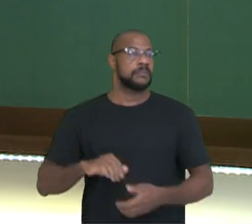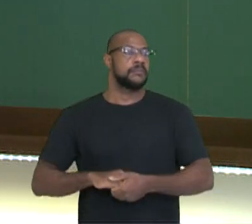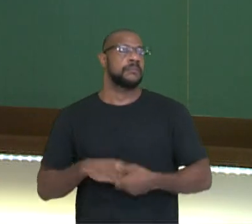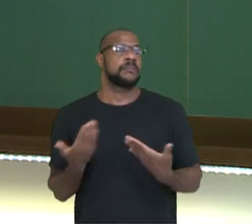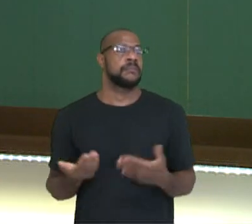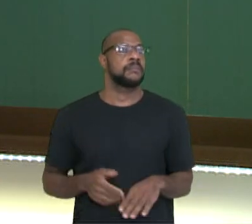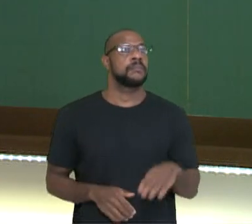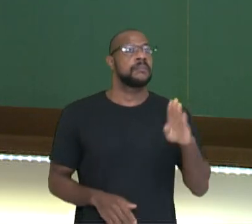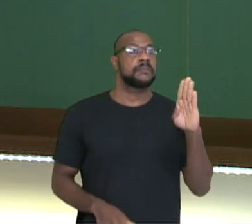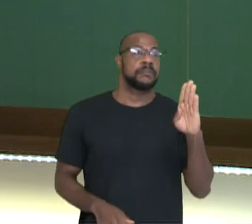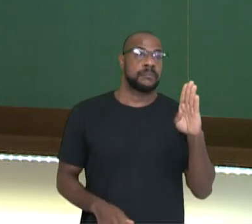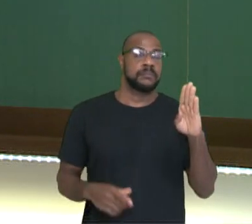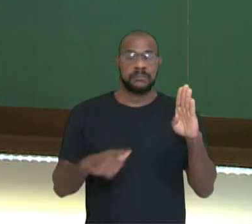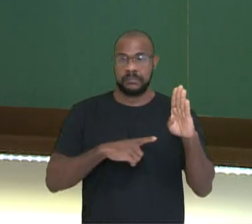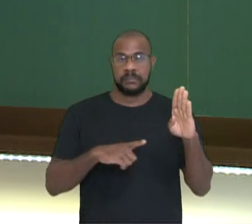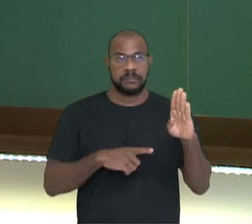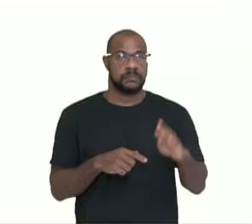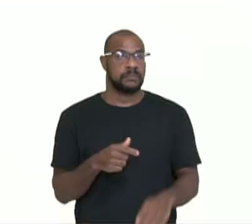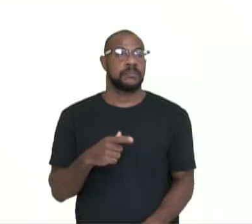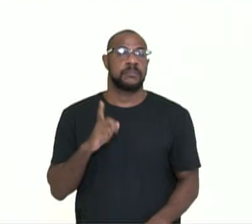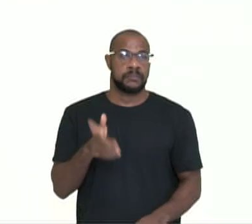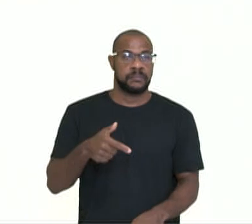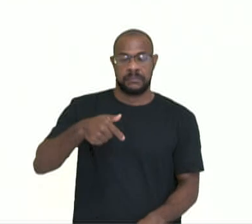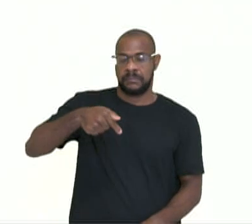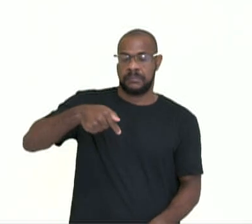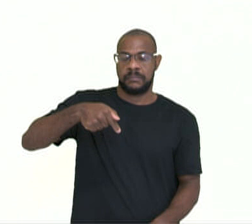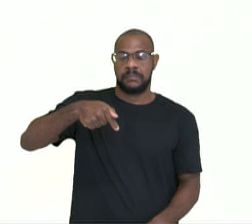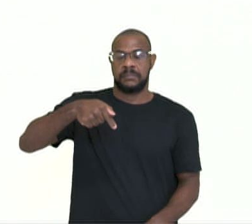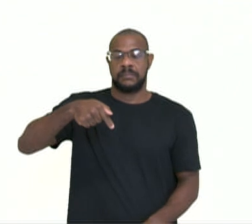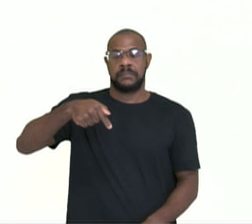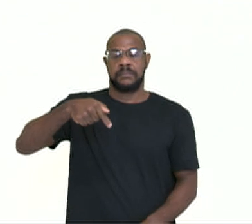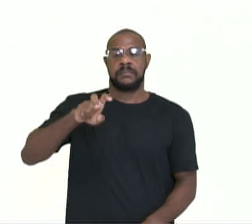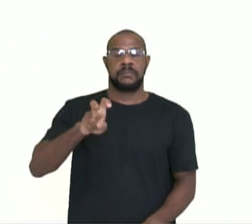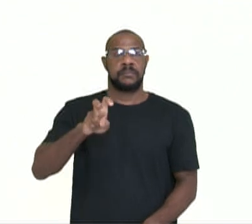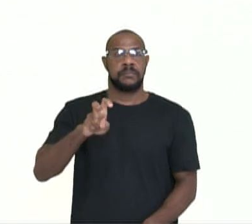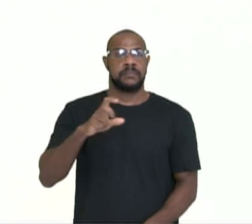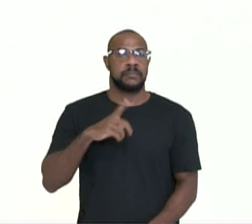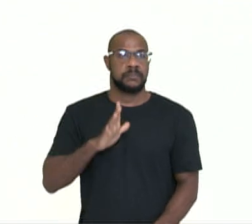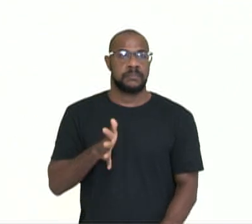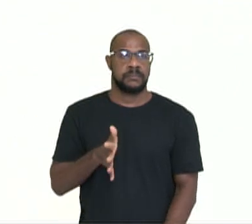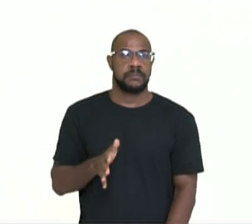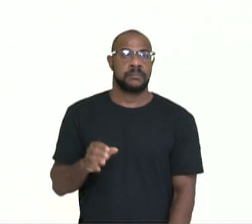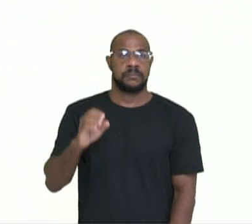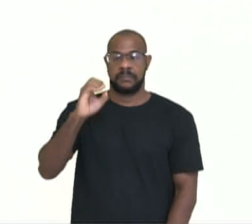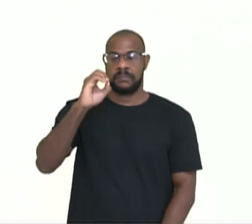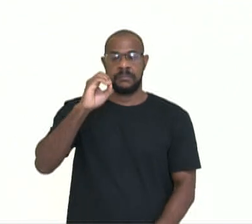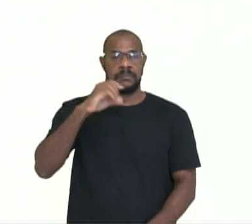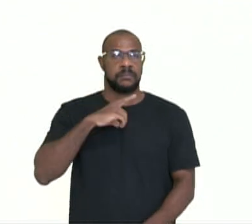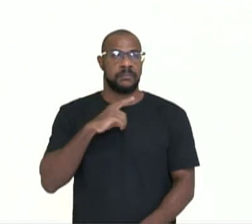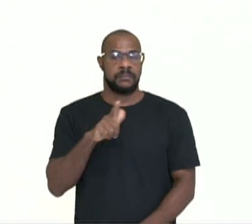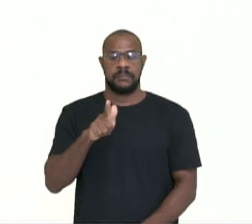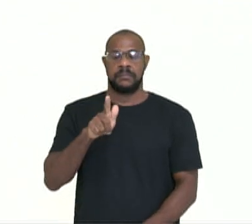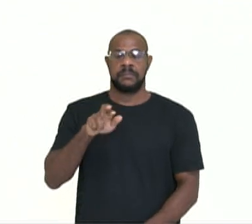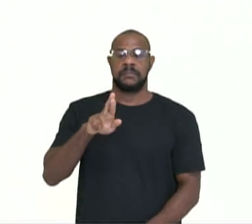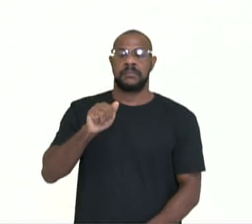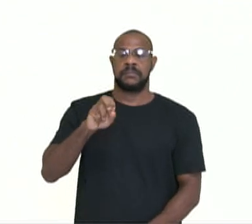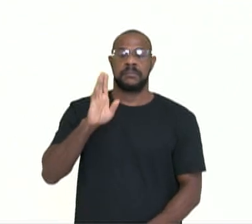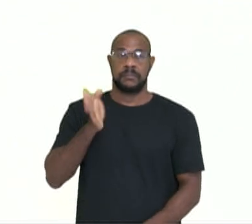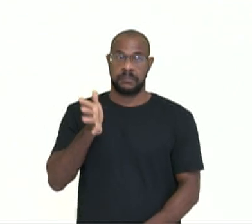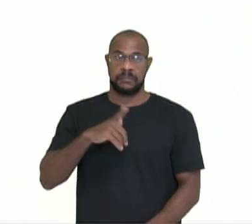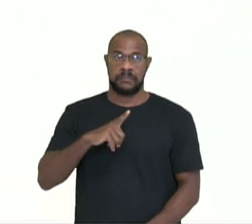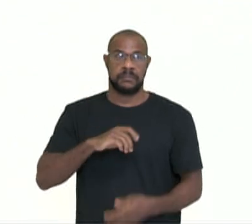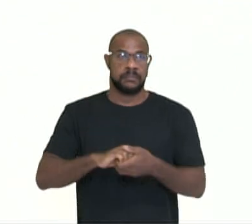B, o ângulo já está em graus. Então, ele vai ter, nós vamos utilizar aquela relação que